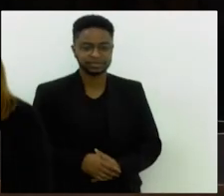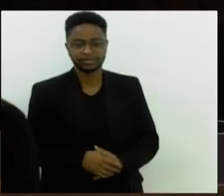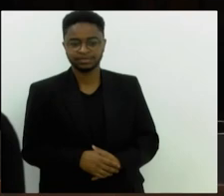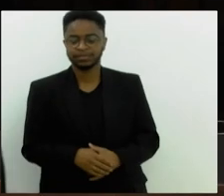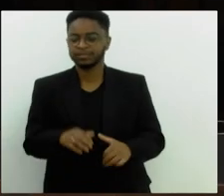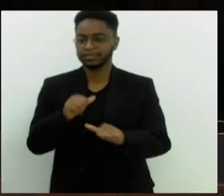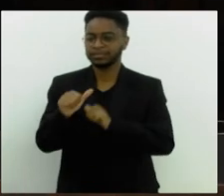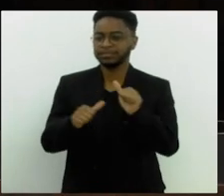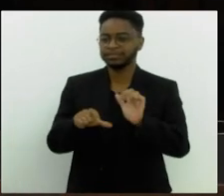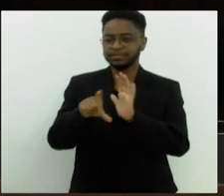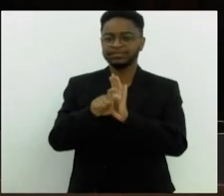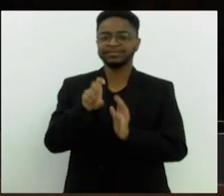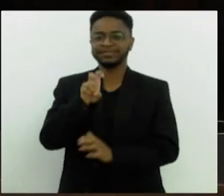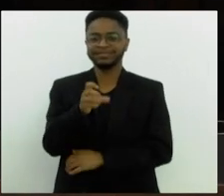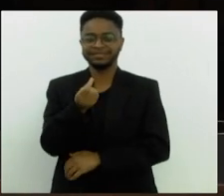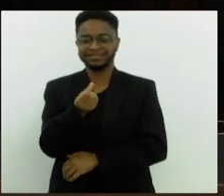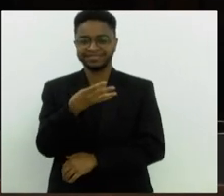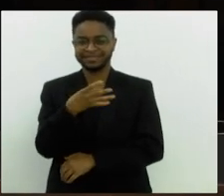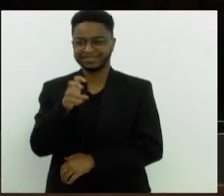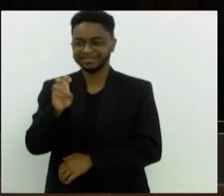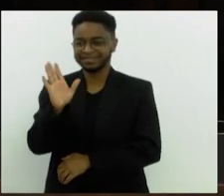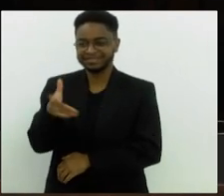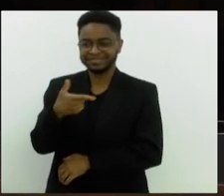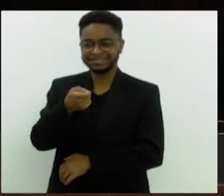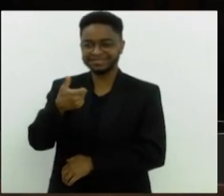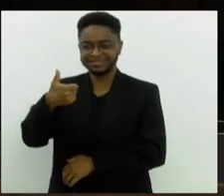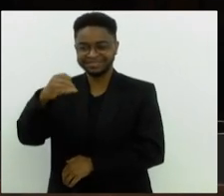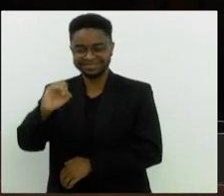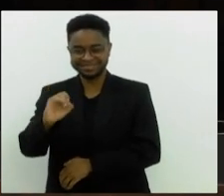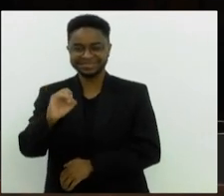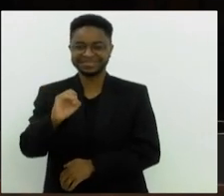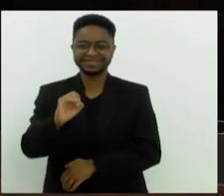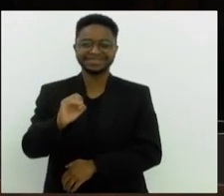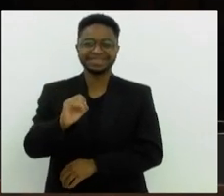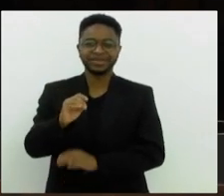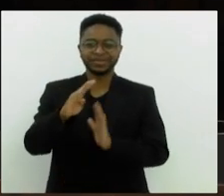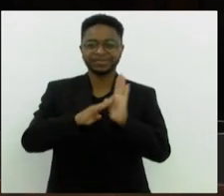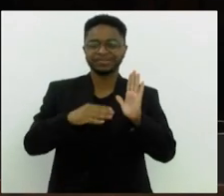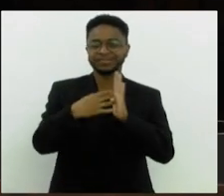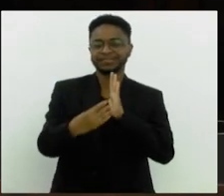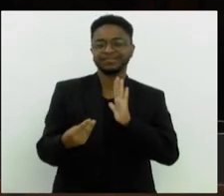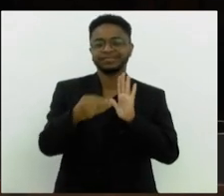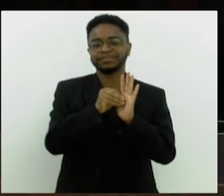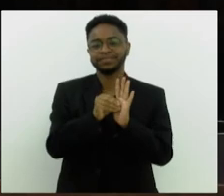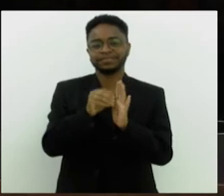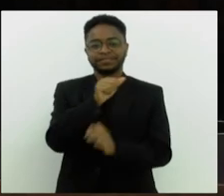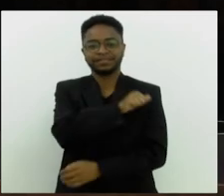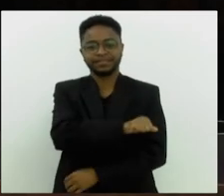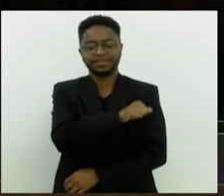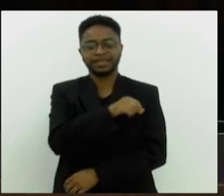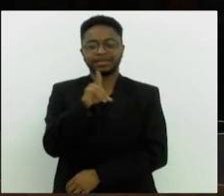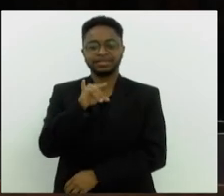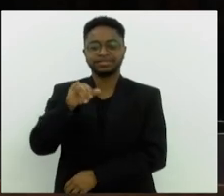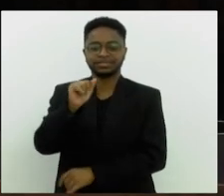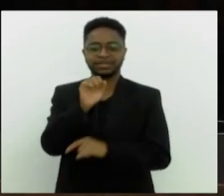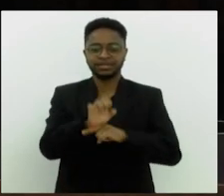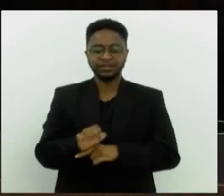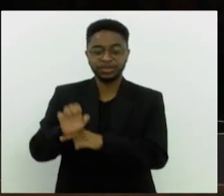5.645, de 6 de janeiro de 2010, para incluir no calendário oficial do Estado do Rio de Janeiro o dia estadual